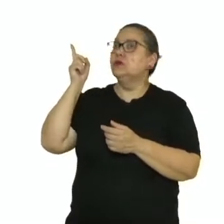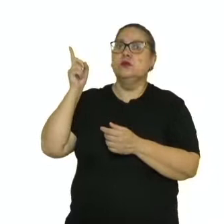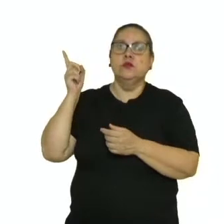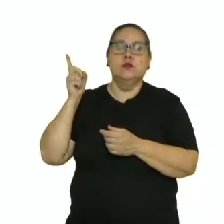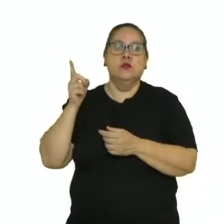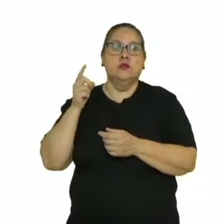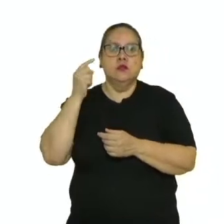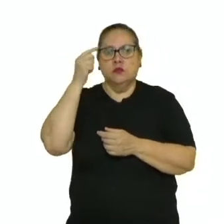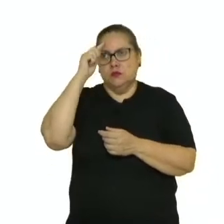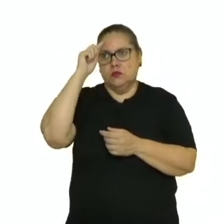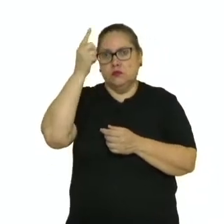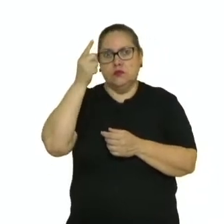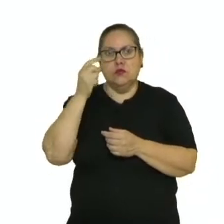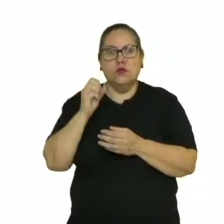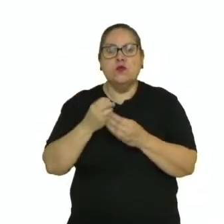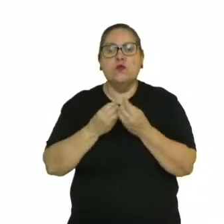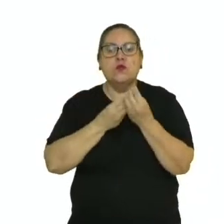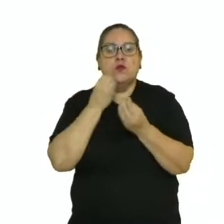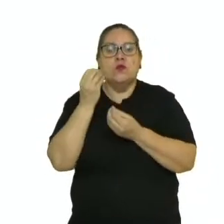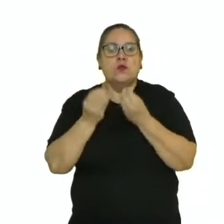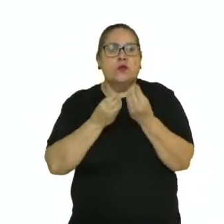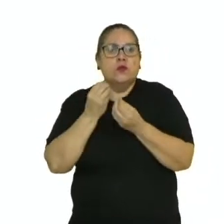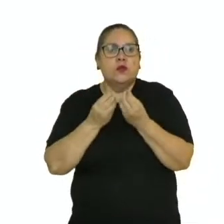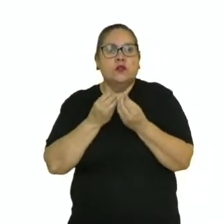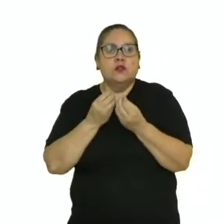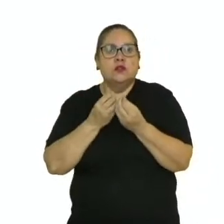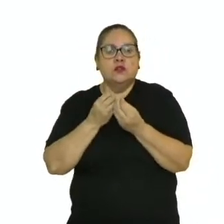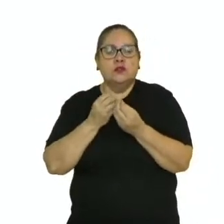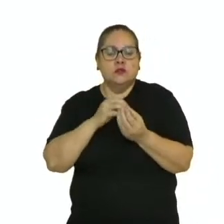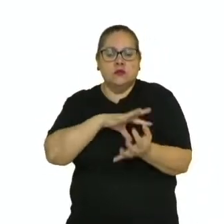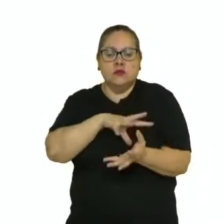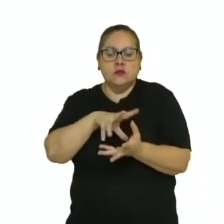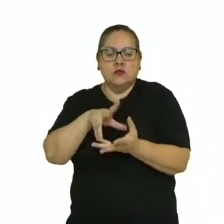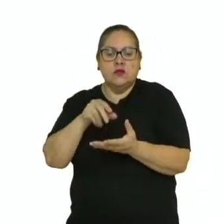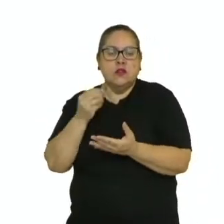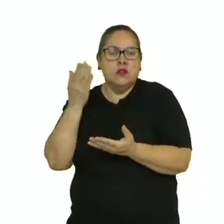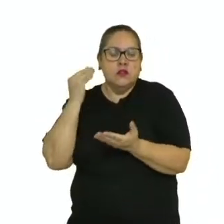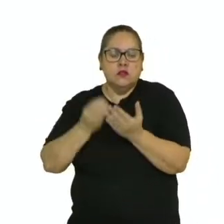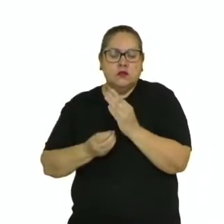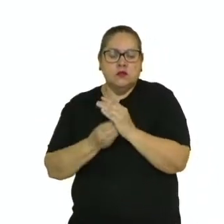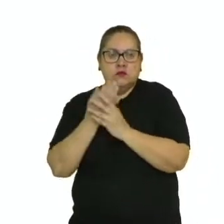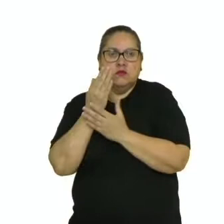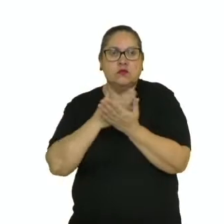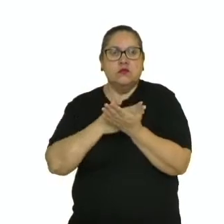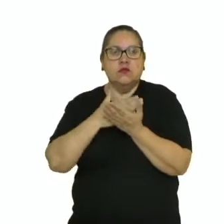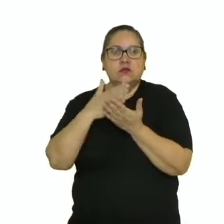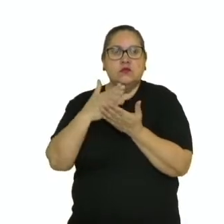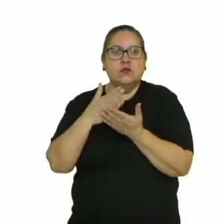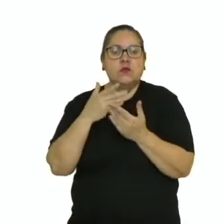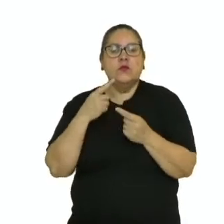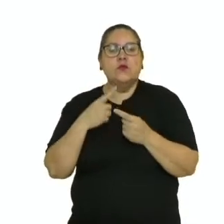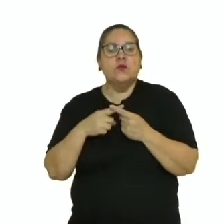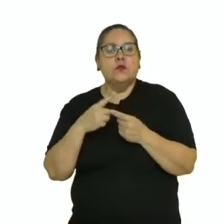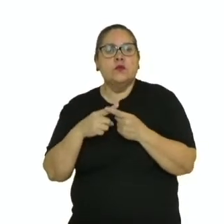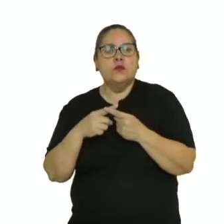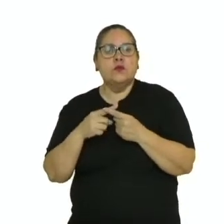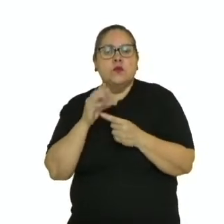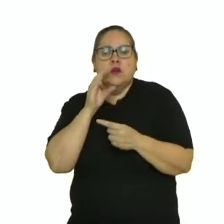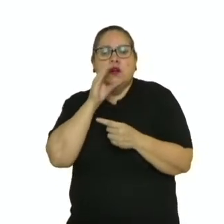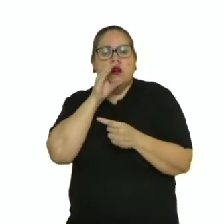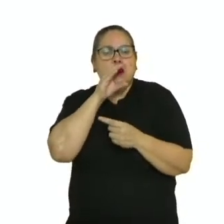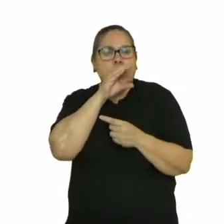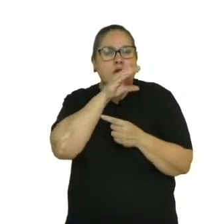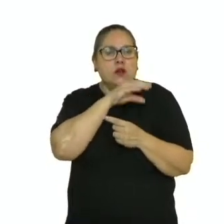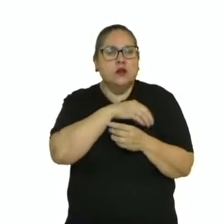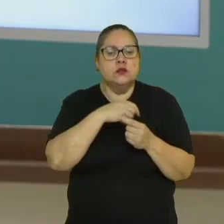uma ideia de como era o nosso planeta lá na sua formação. Por que ele era muito